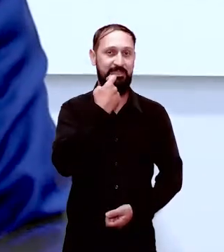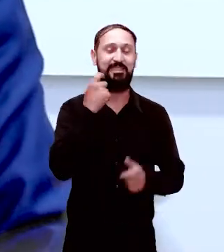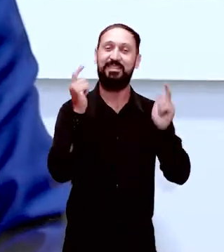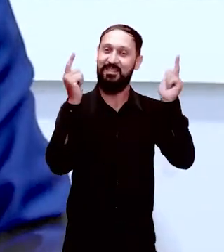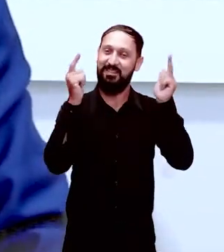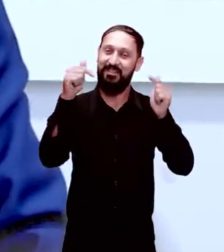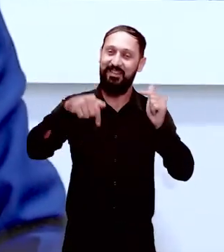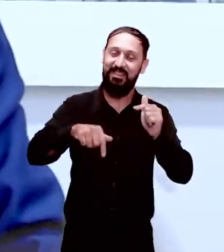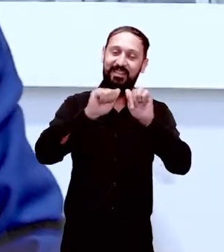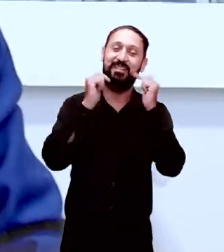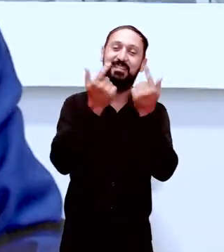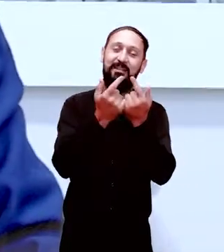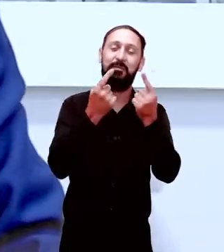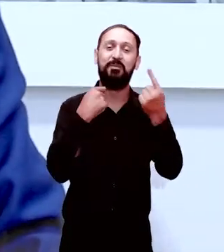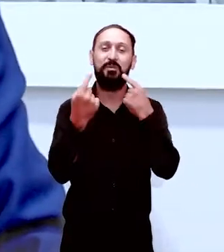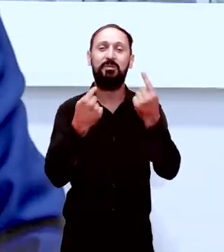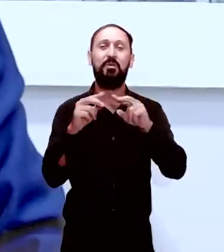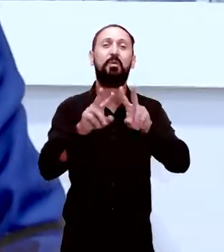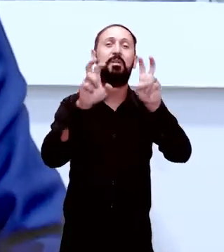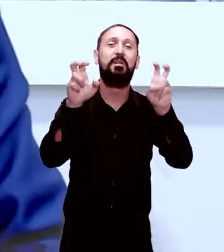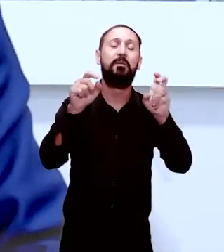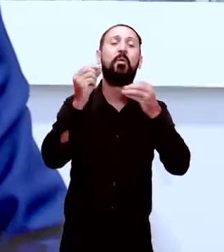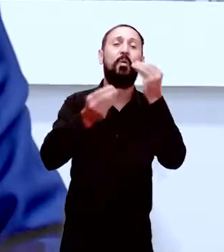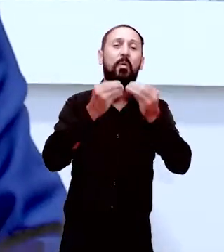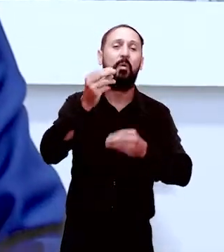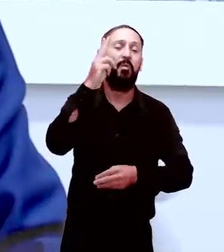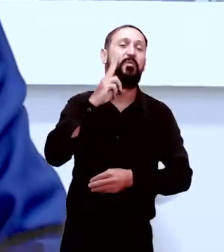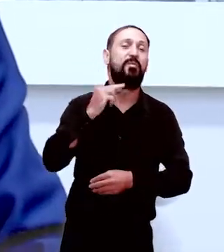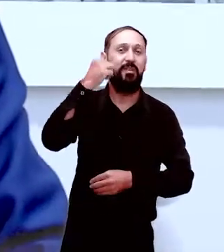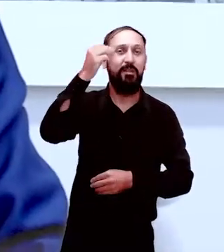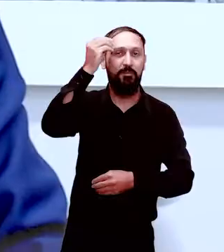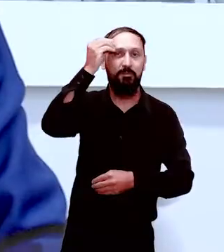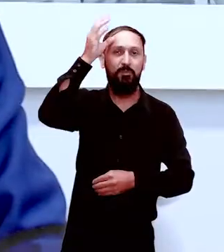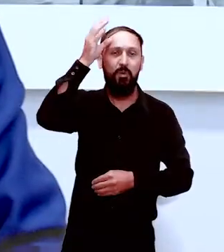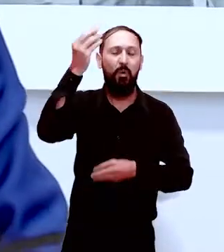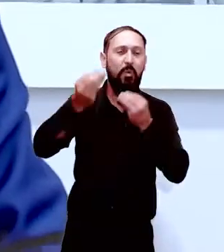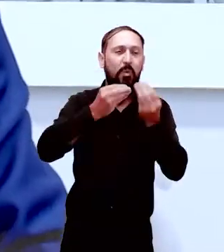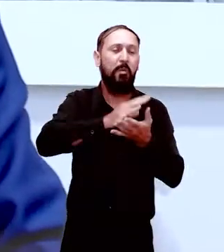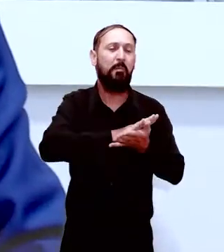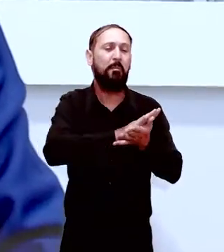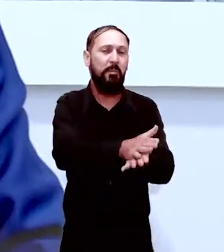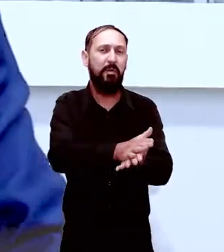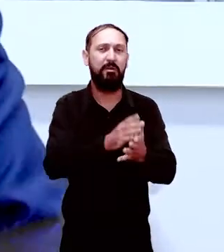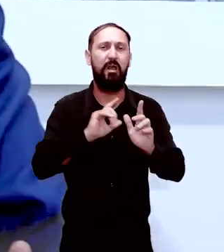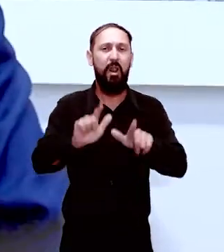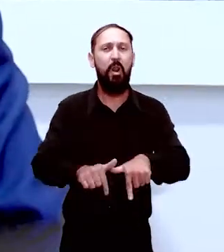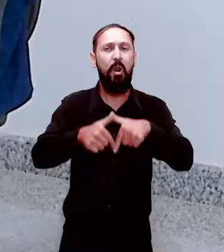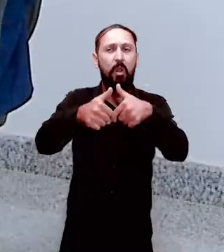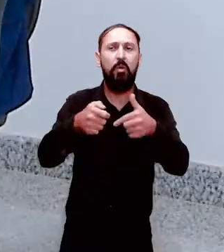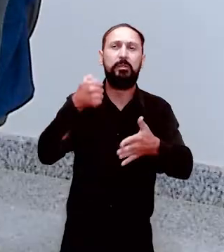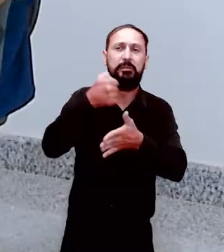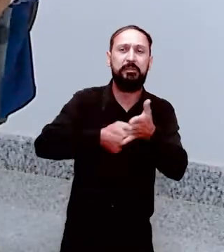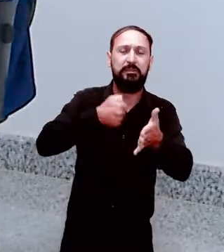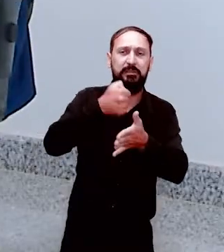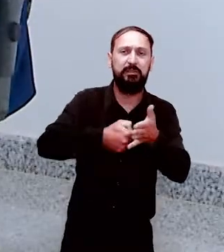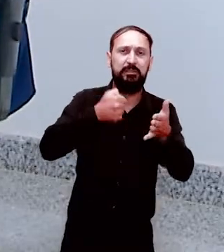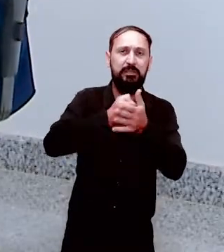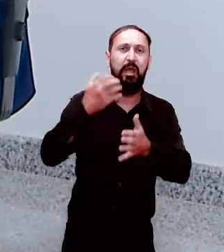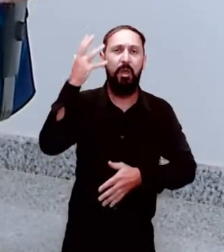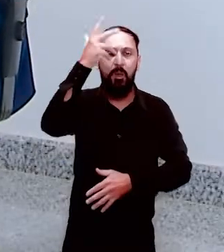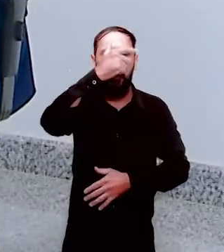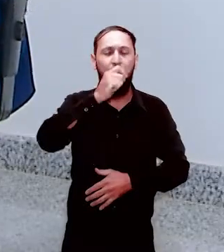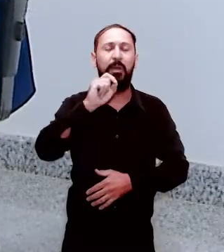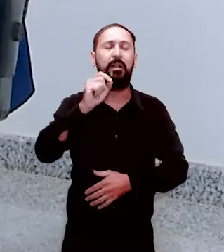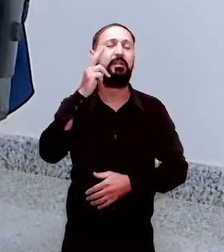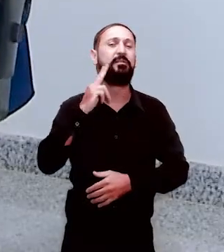Sextou na Assembleia Legislativa discutindo consciência negra, racismo, luta, resistência,